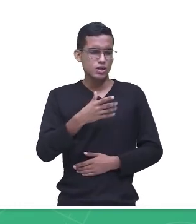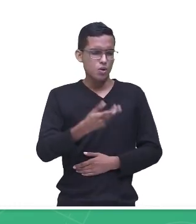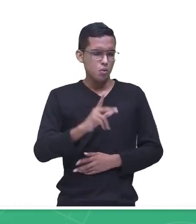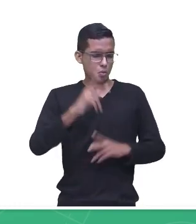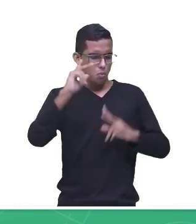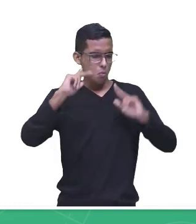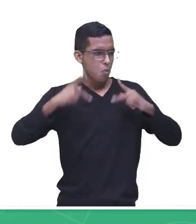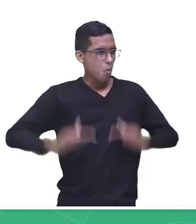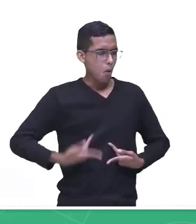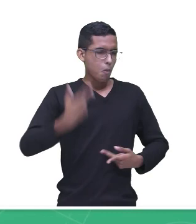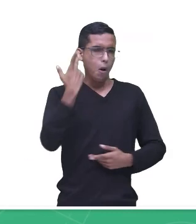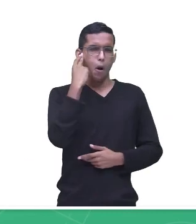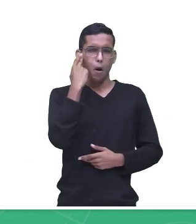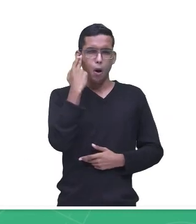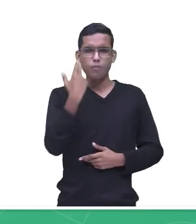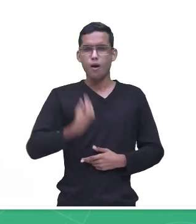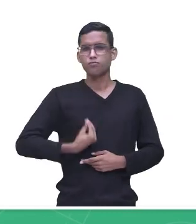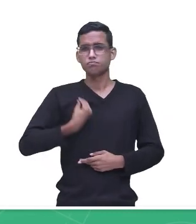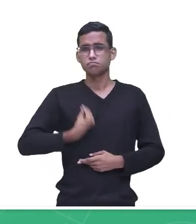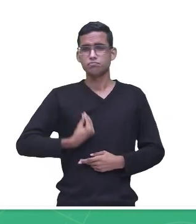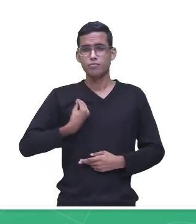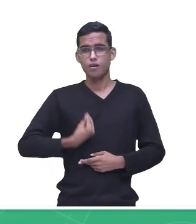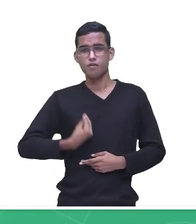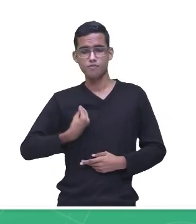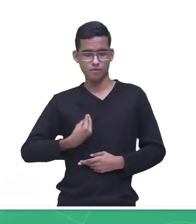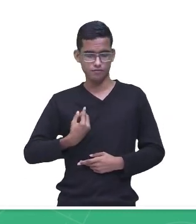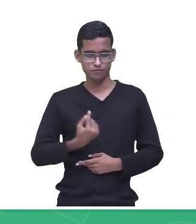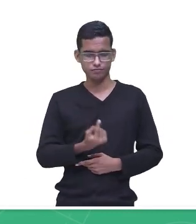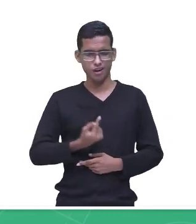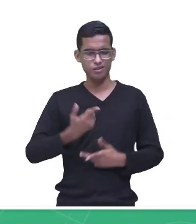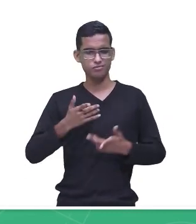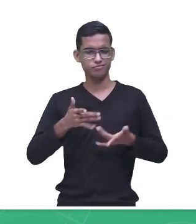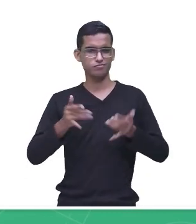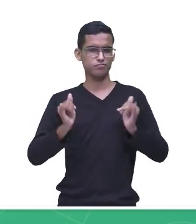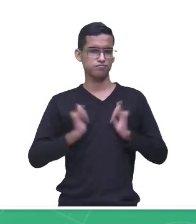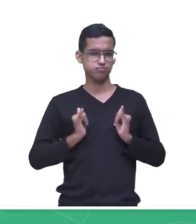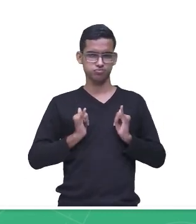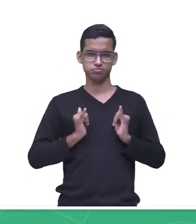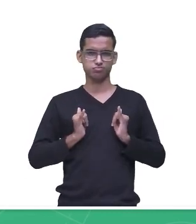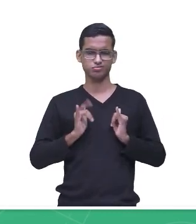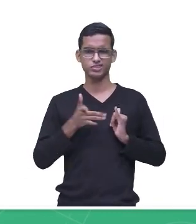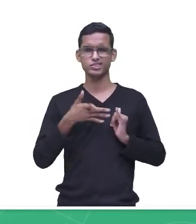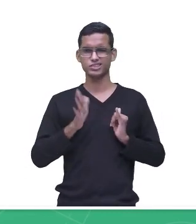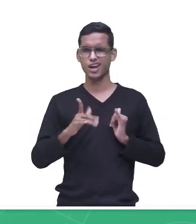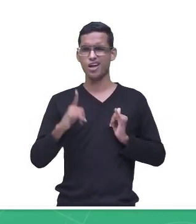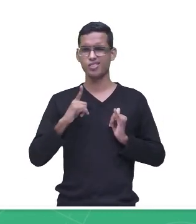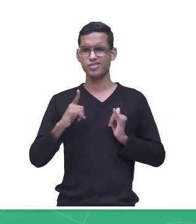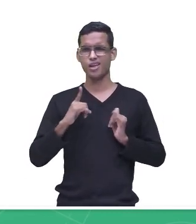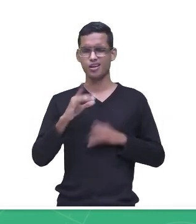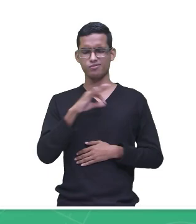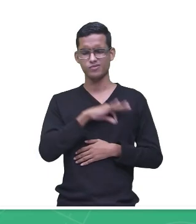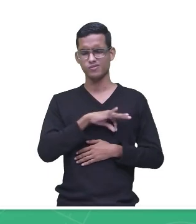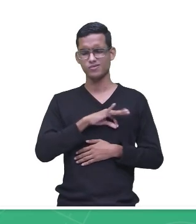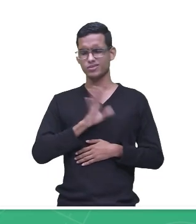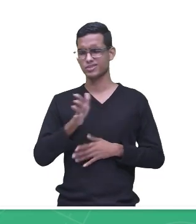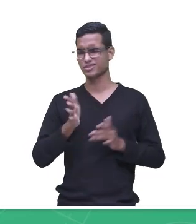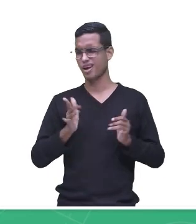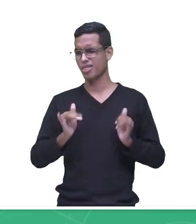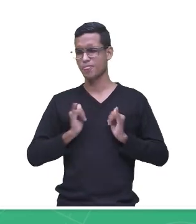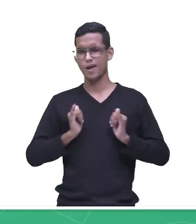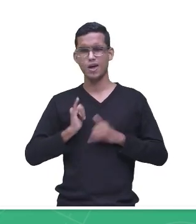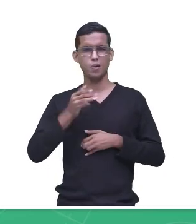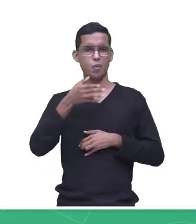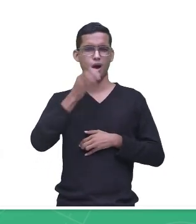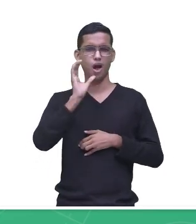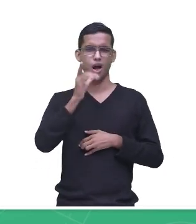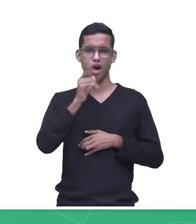sair dali porque está bom demais, né? Ah, não, já tenho ali o suficiente, não vou buscar mais nada não, né? Já tenho uma água para beber,